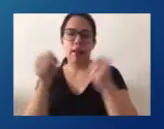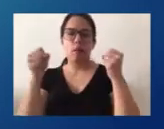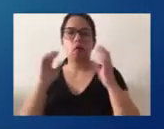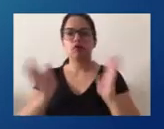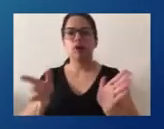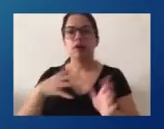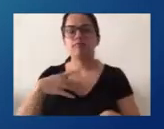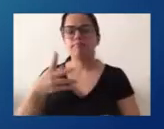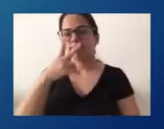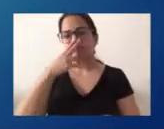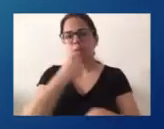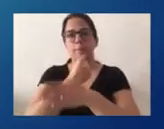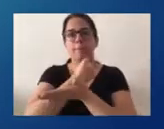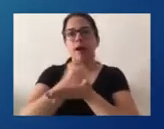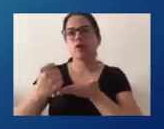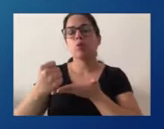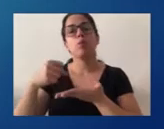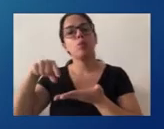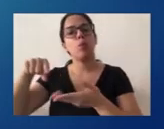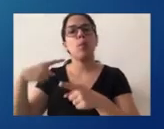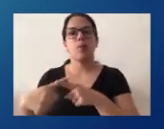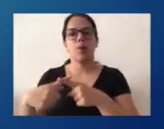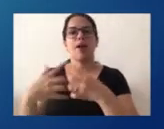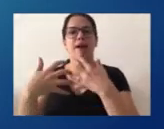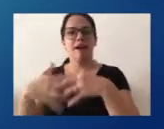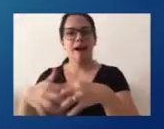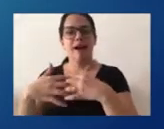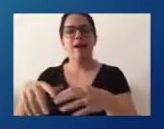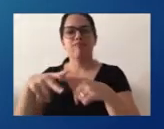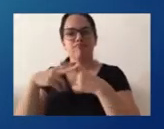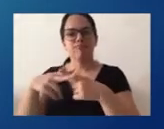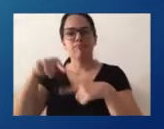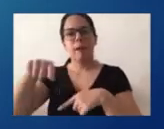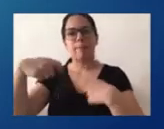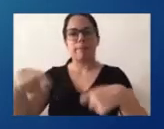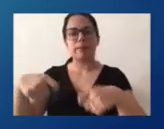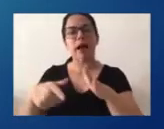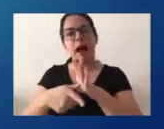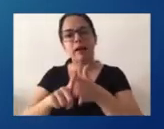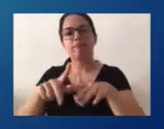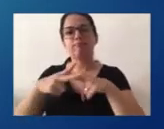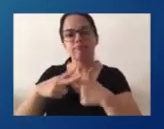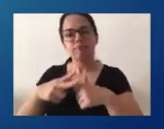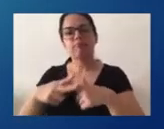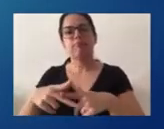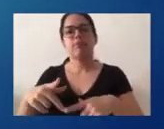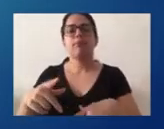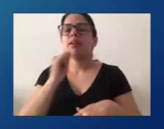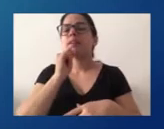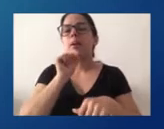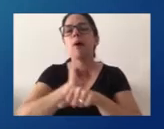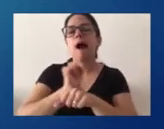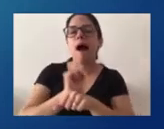vai quando o aparelho deixa de funcionar, né, o que é muito ruim, porque são equipamentos que, né, tem que ter uma manutenção.